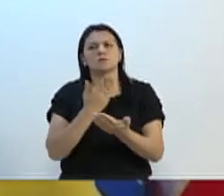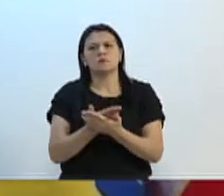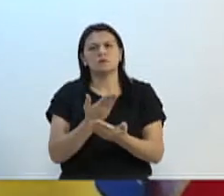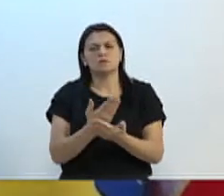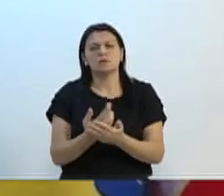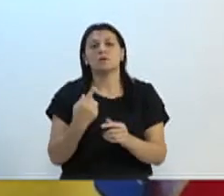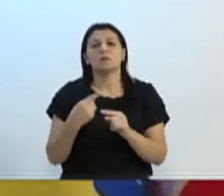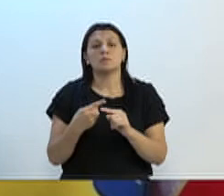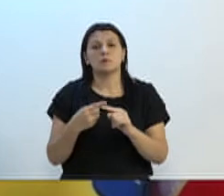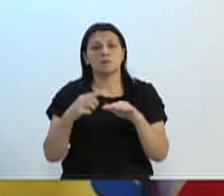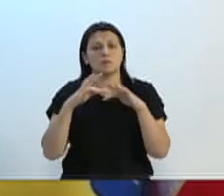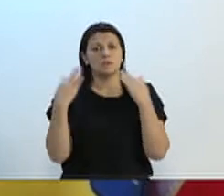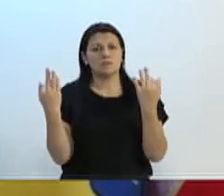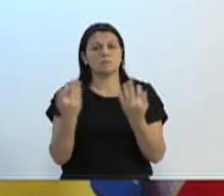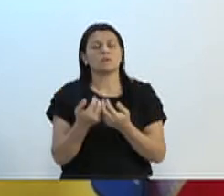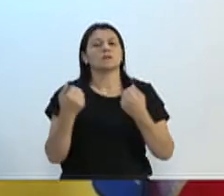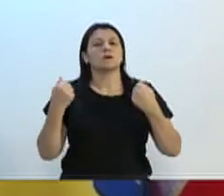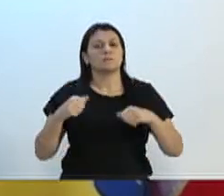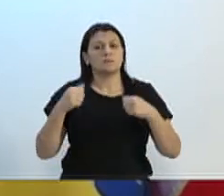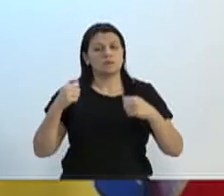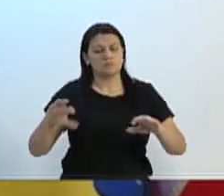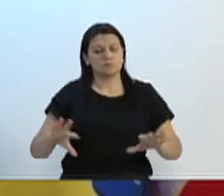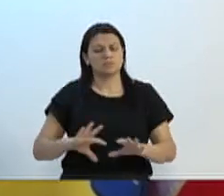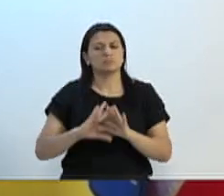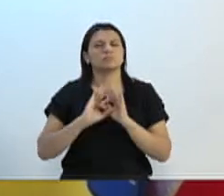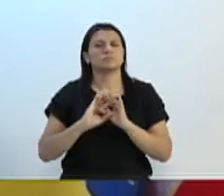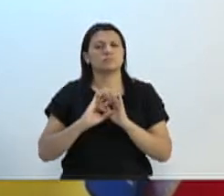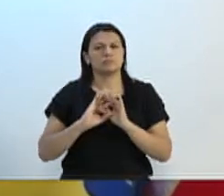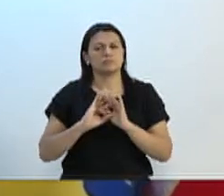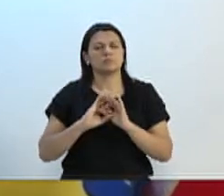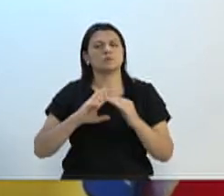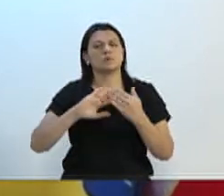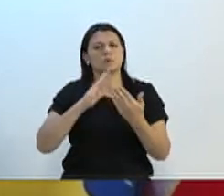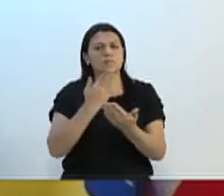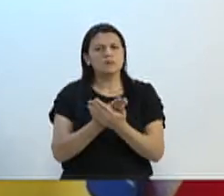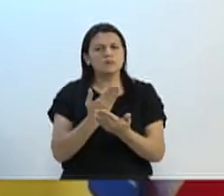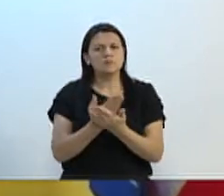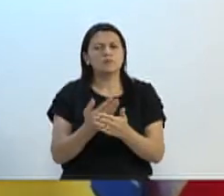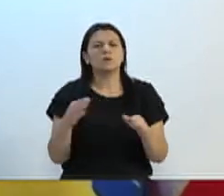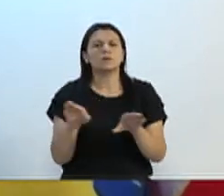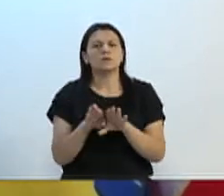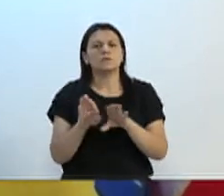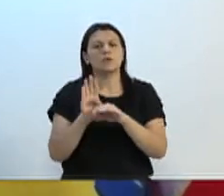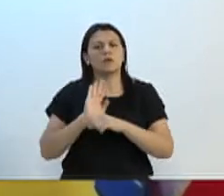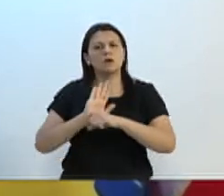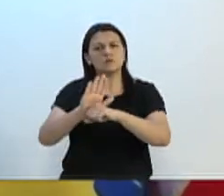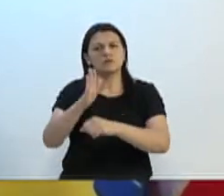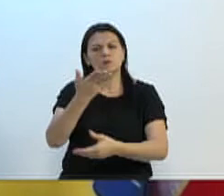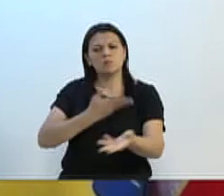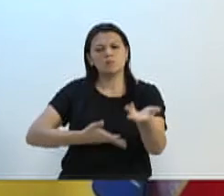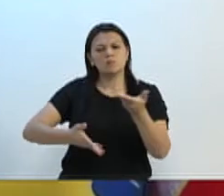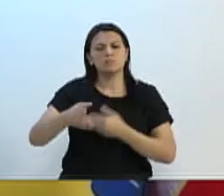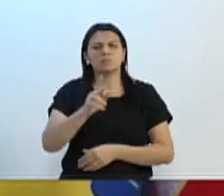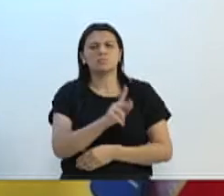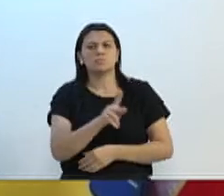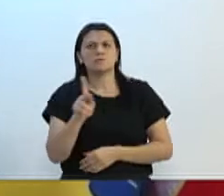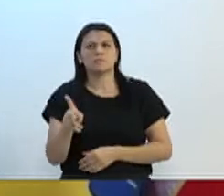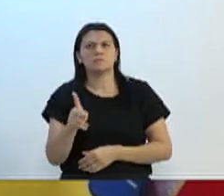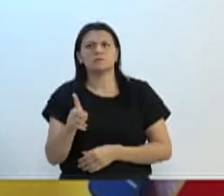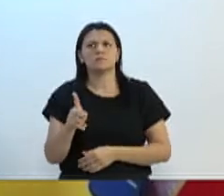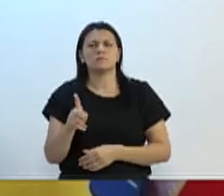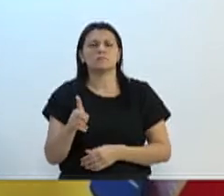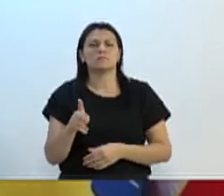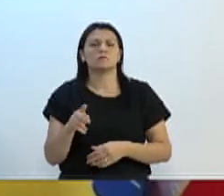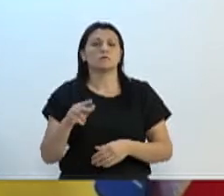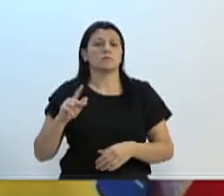as famílias precisam estar conectadas com as escolas e aliadas ao trabalho dos professores. Isso vale para a